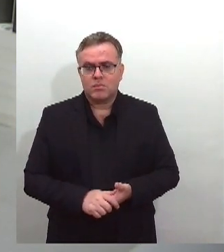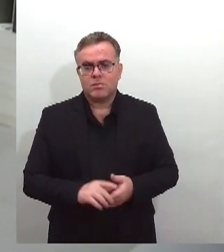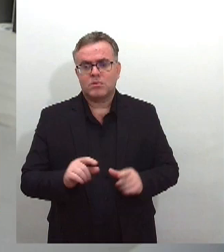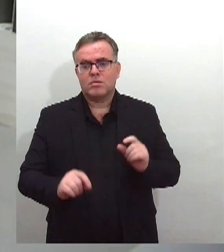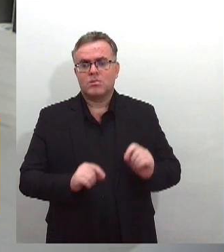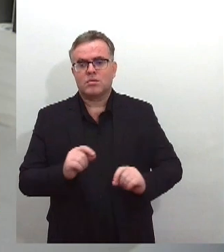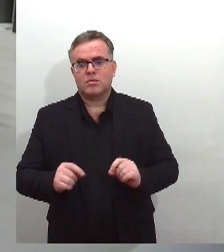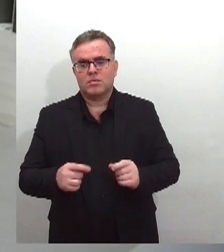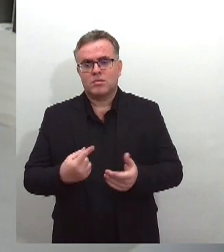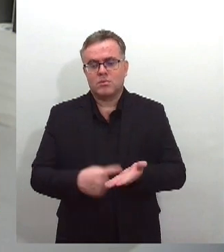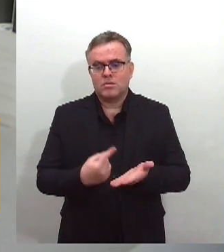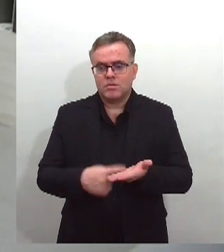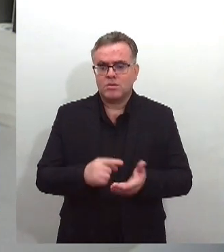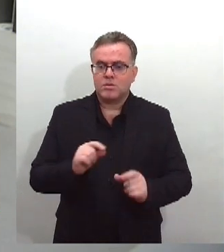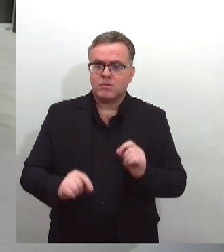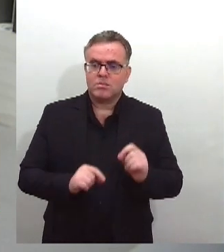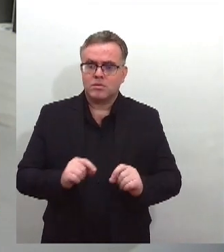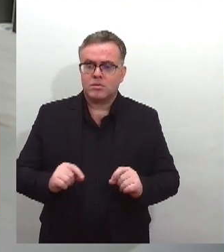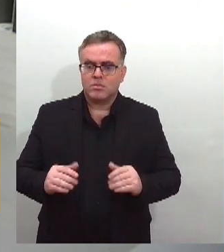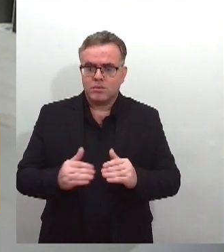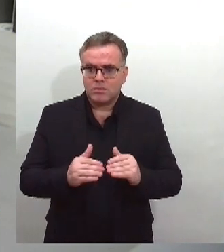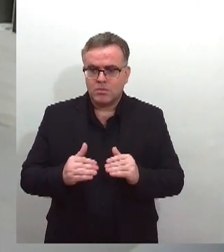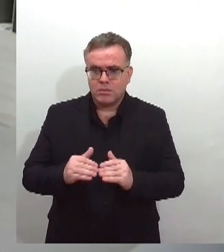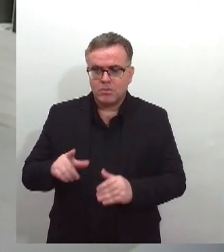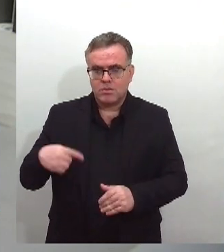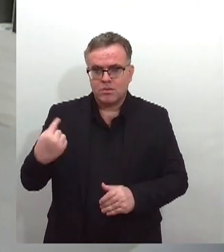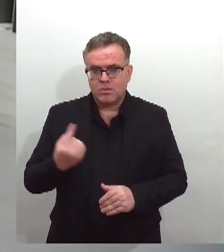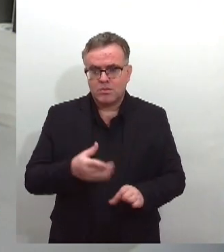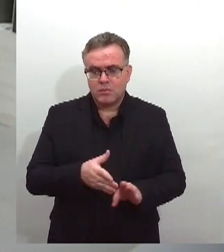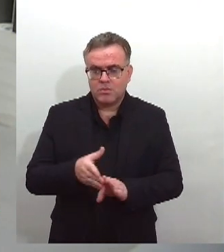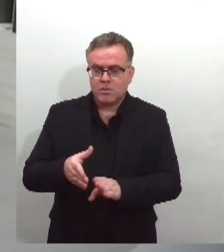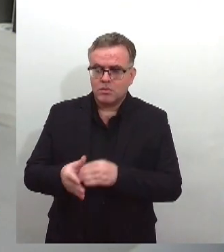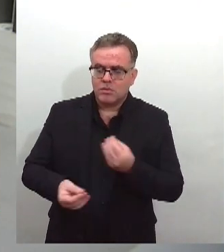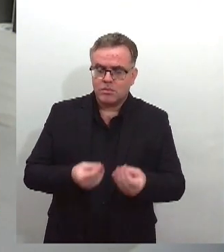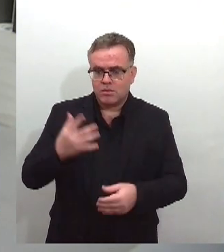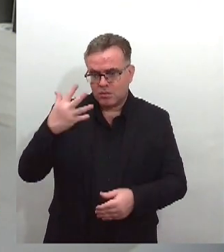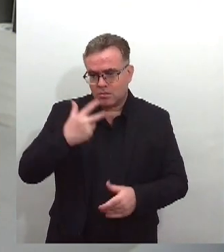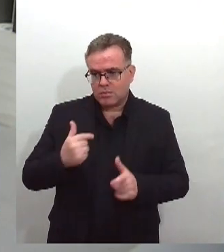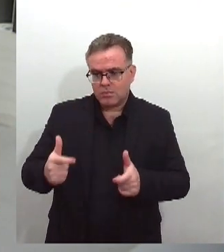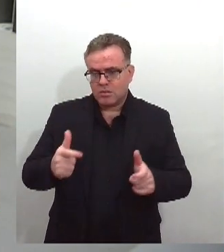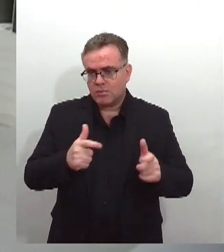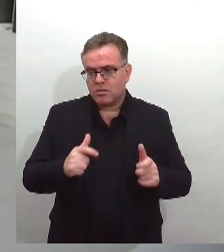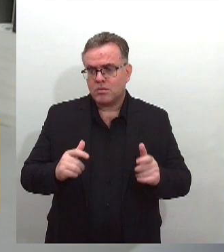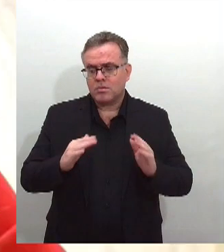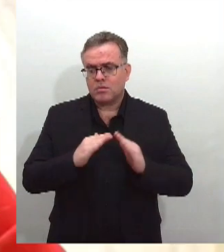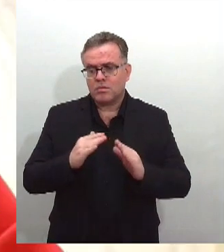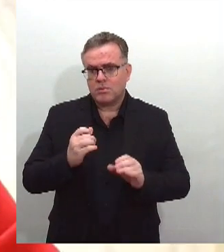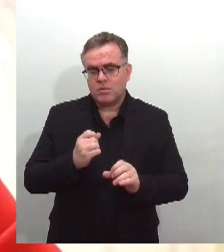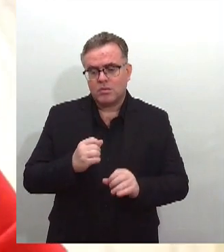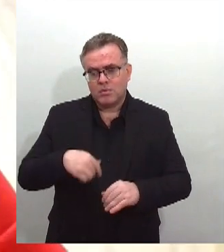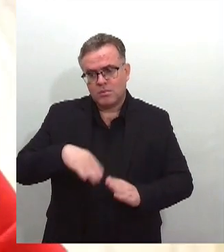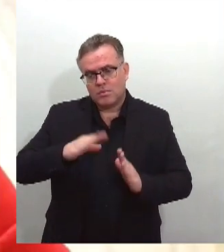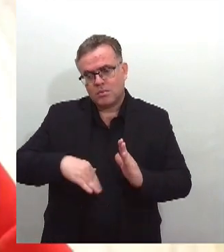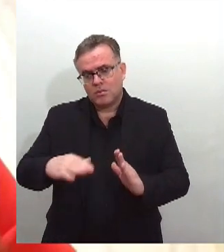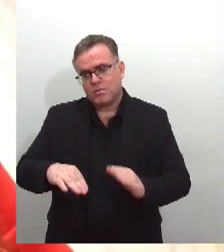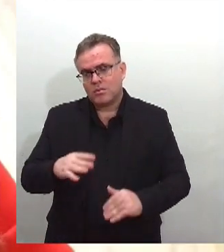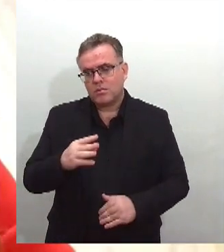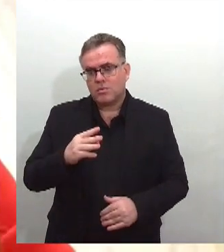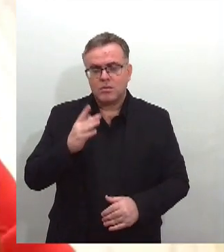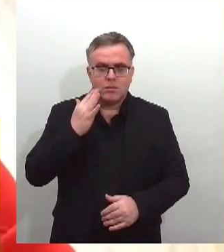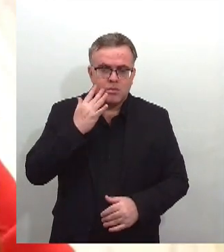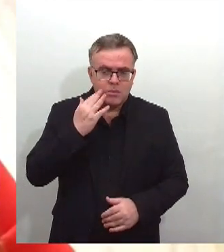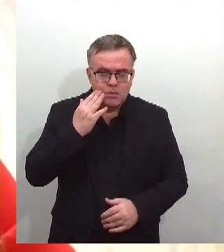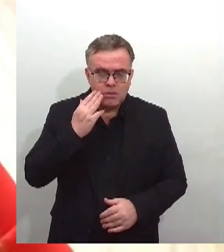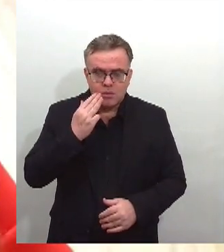cidade. Ontem mesmo nós inauguramos Dores, uma casa belíssima, toda pintada de rosa, para ficar bem claro que é um ambiente específico para